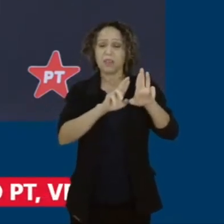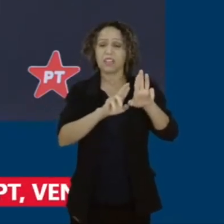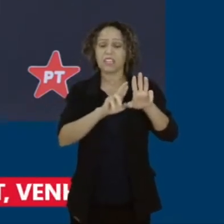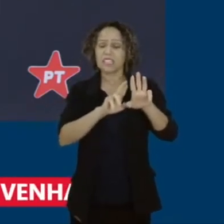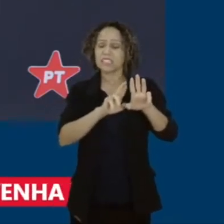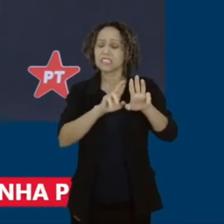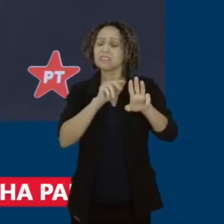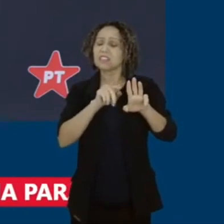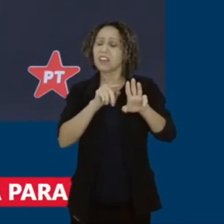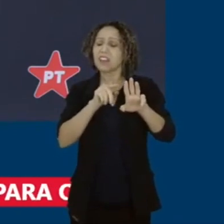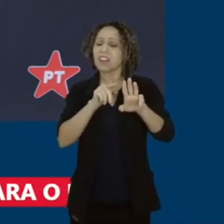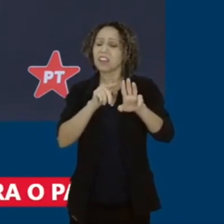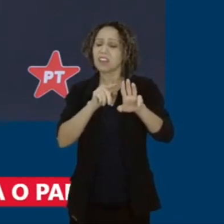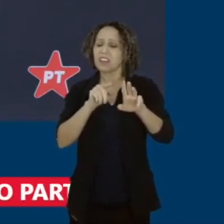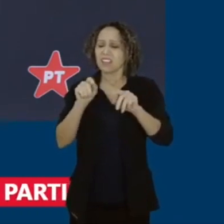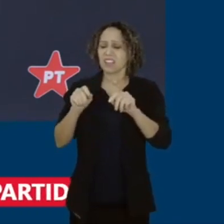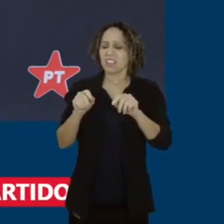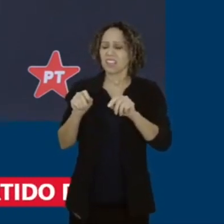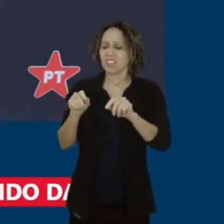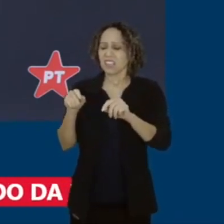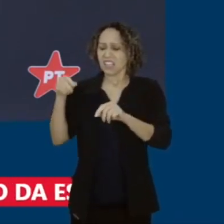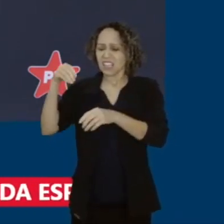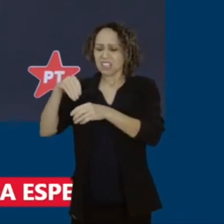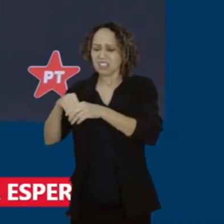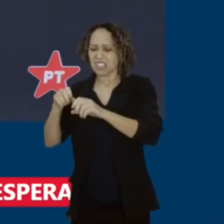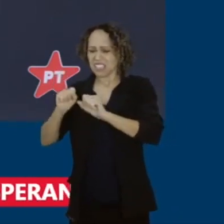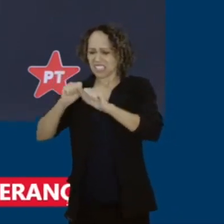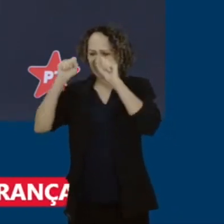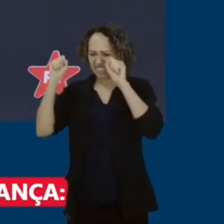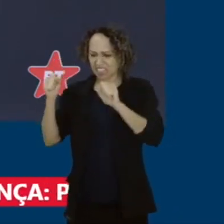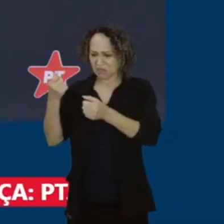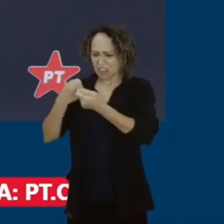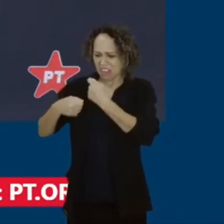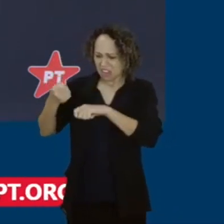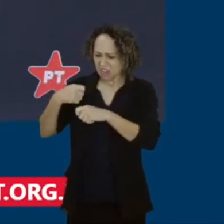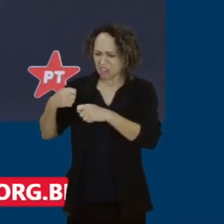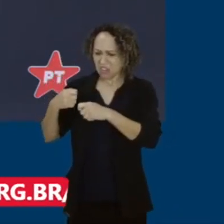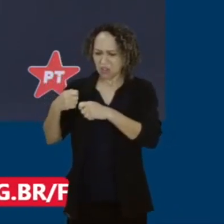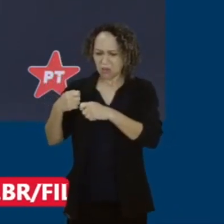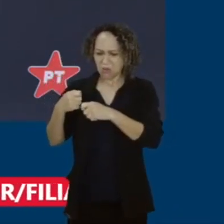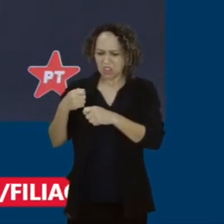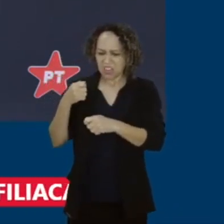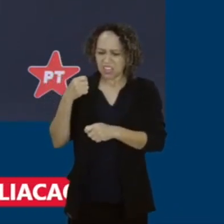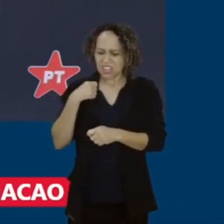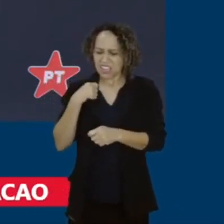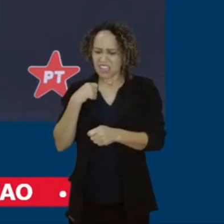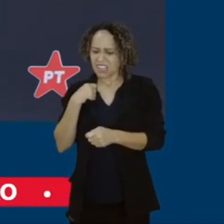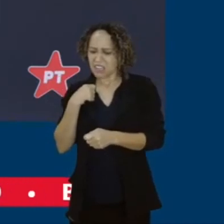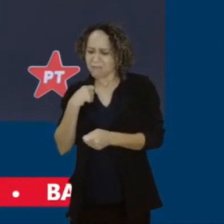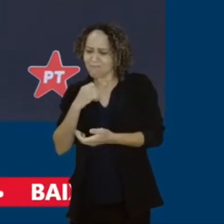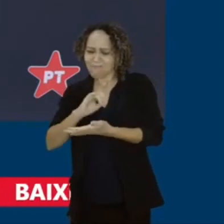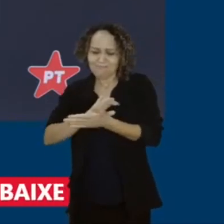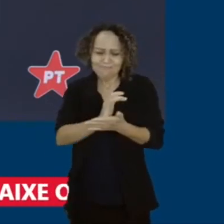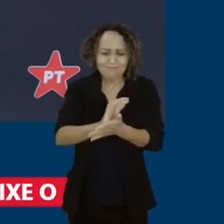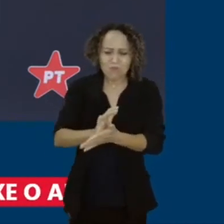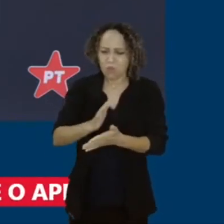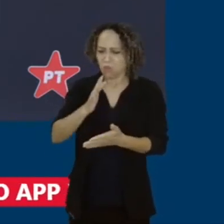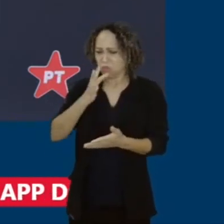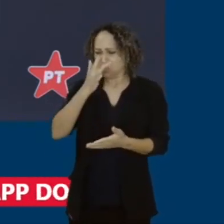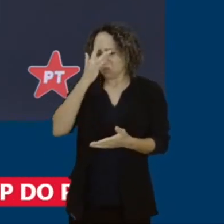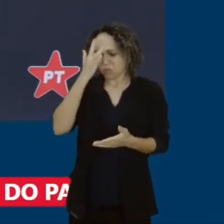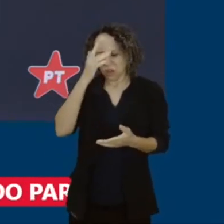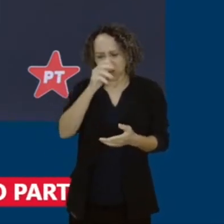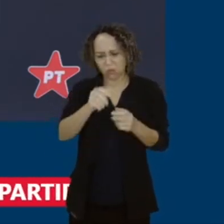as pessoas como se fossem objetos, máquinas a serviço da produção, sem direito à aposentadoria, sem direito à